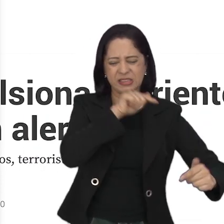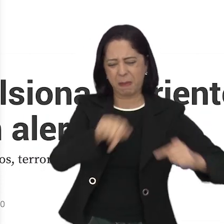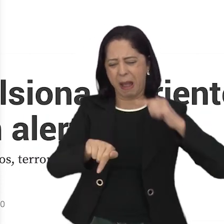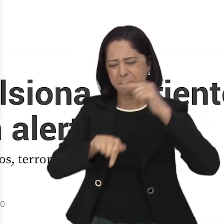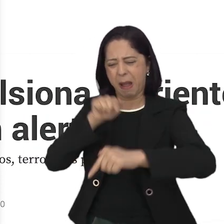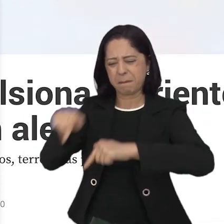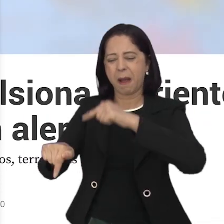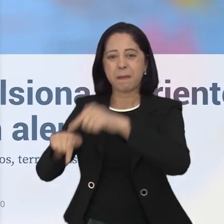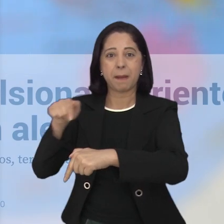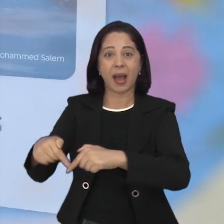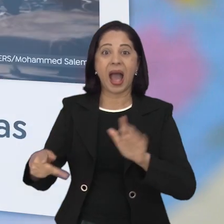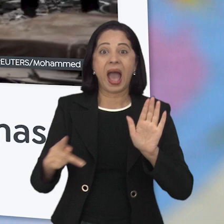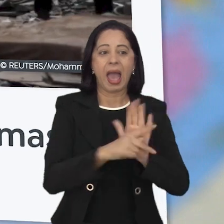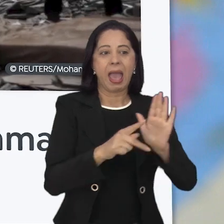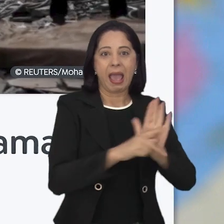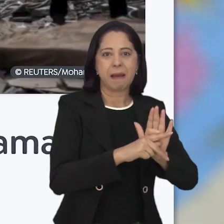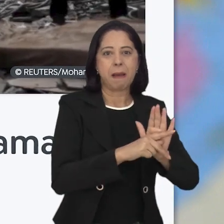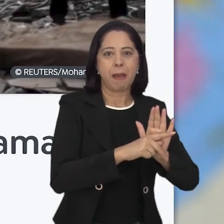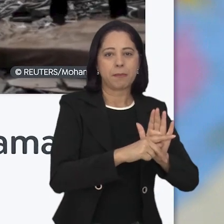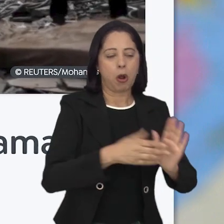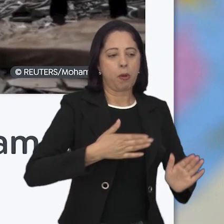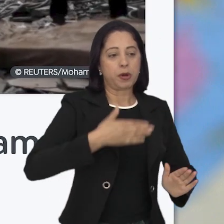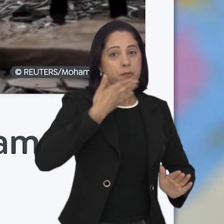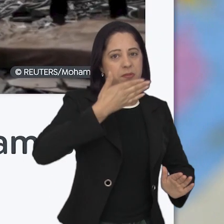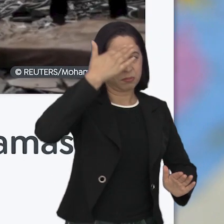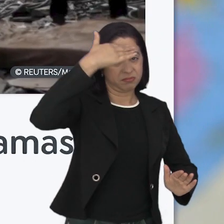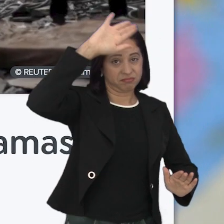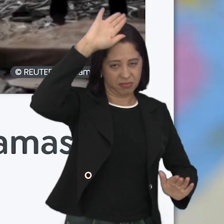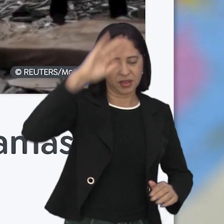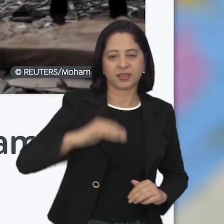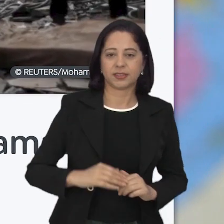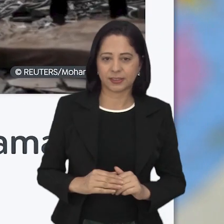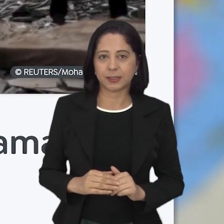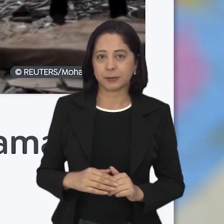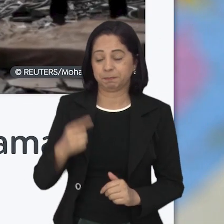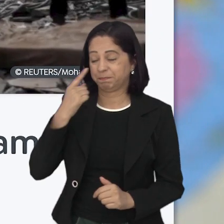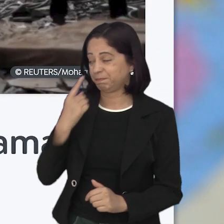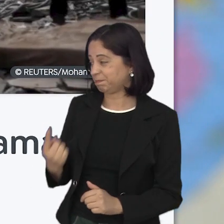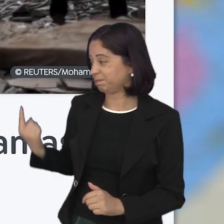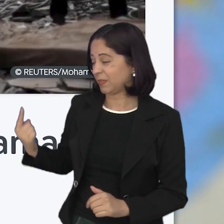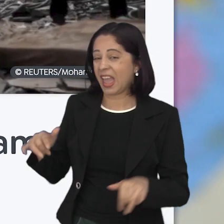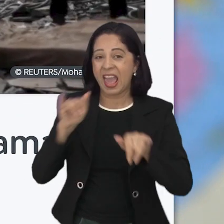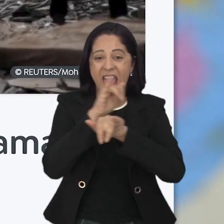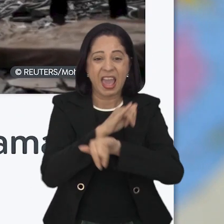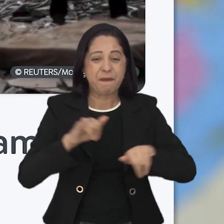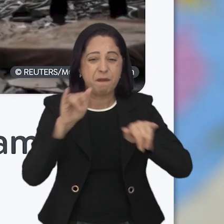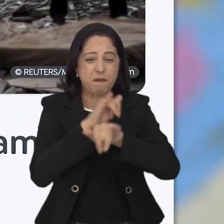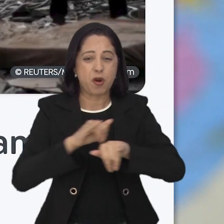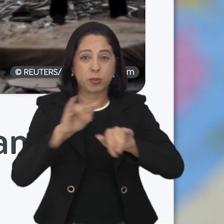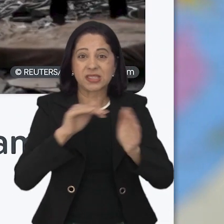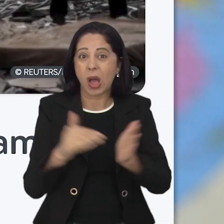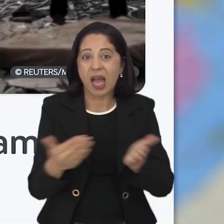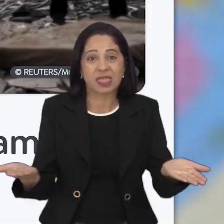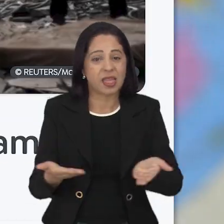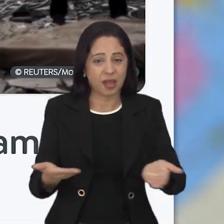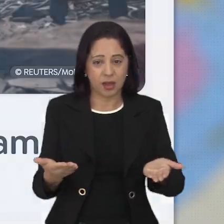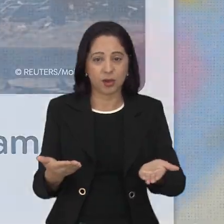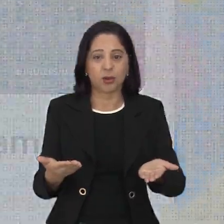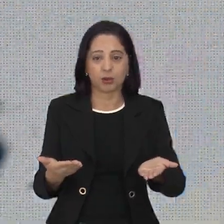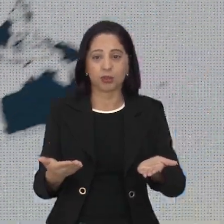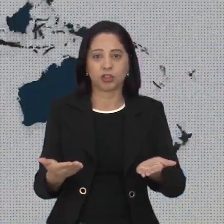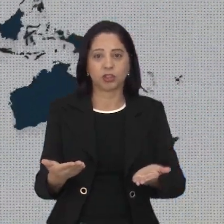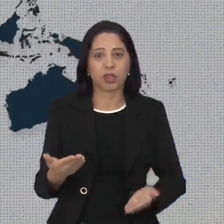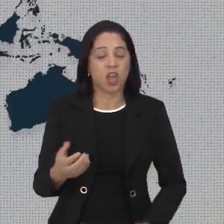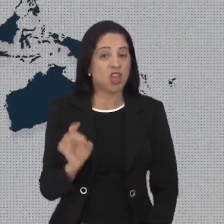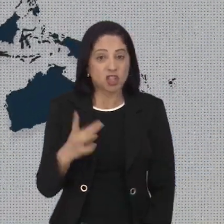extremista islâmico essa foi uma das primeiras notícias divulgadas sobre um conflito armado que se estende até hoje